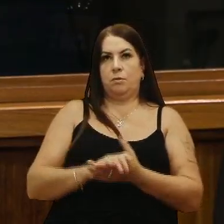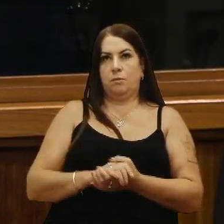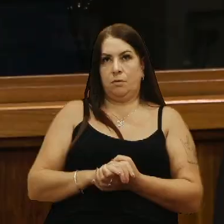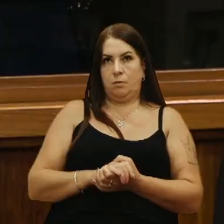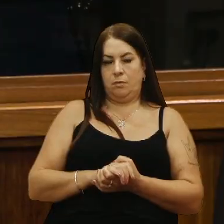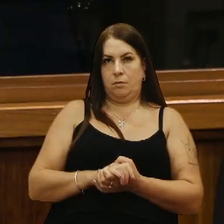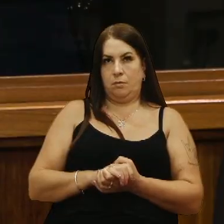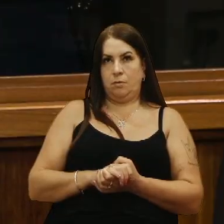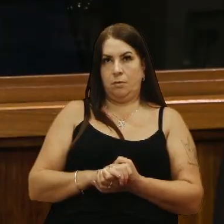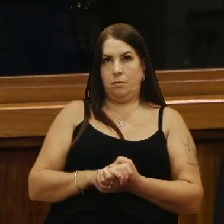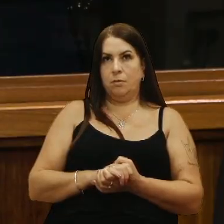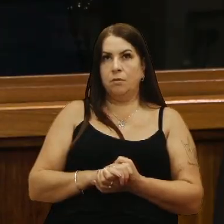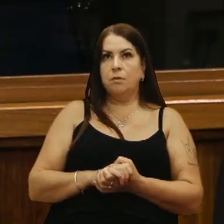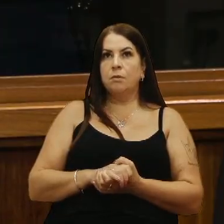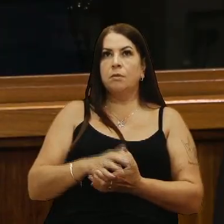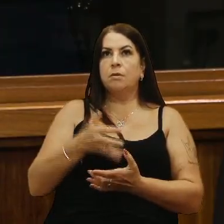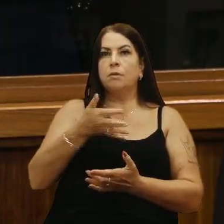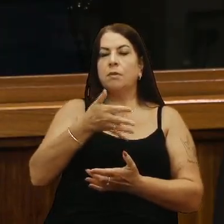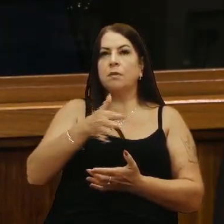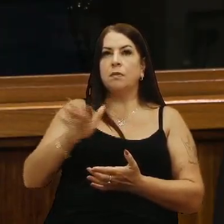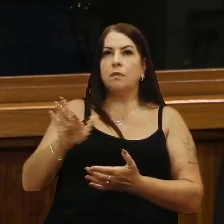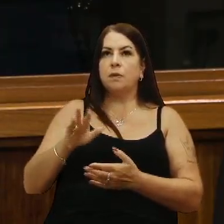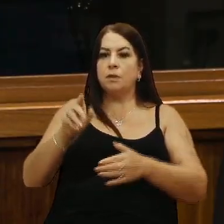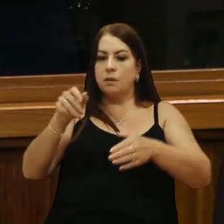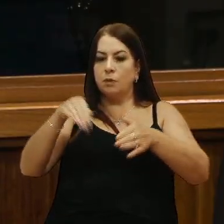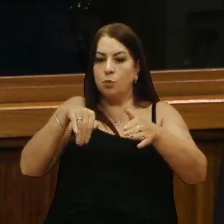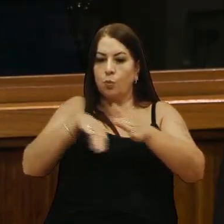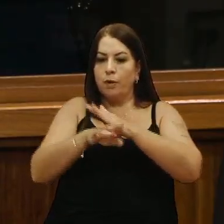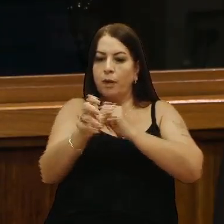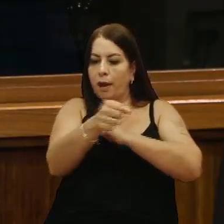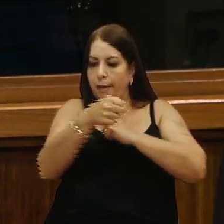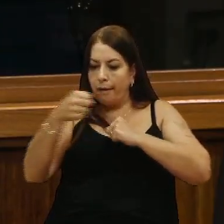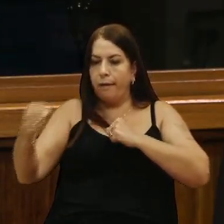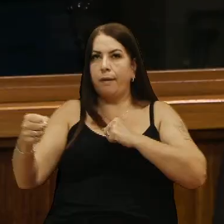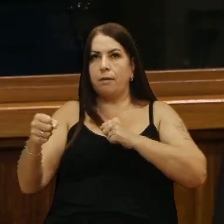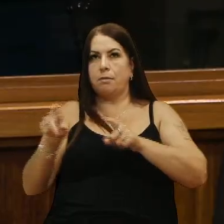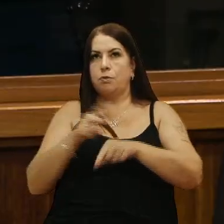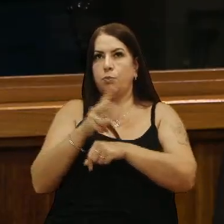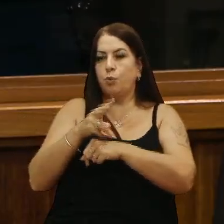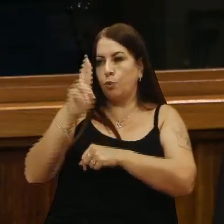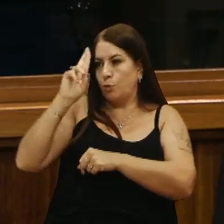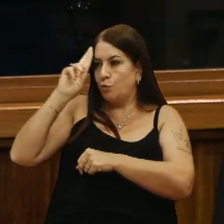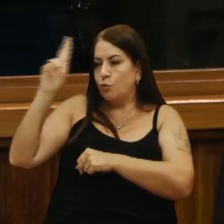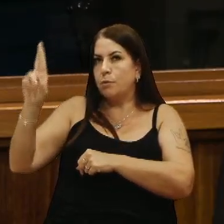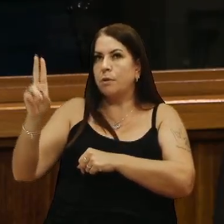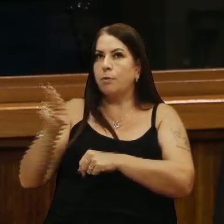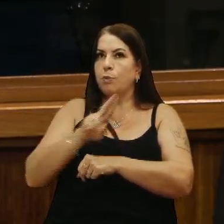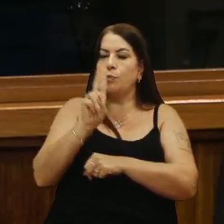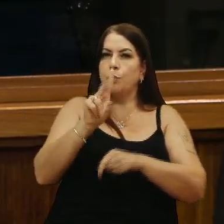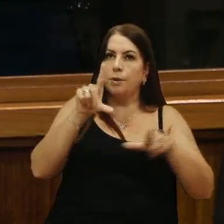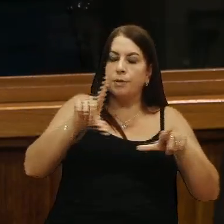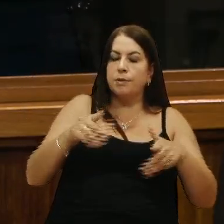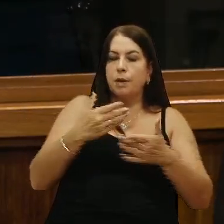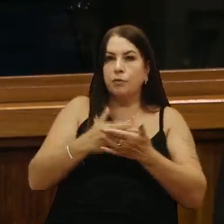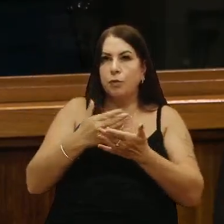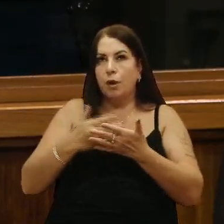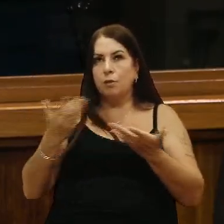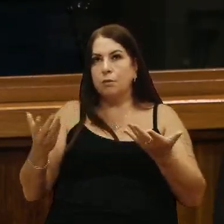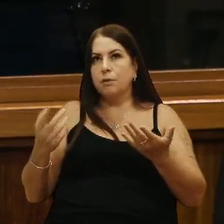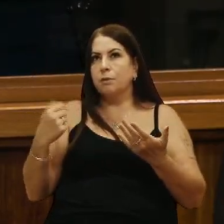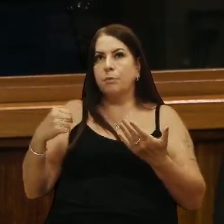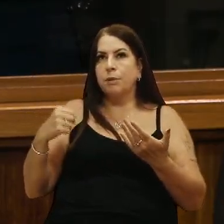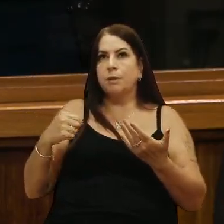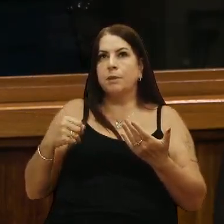inclusive, às vezes nos armários, às vezes tu busca na direção para usar naquela sala, então não